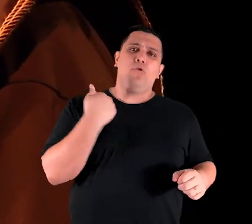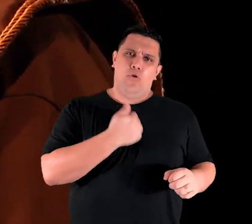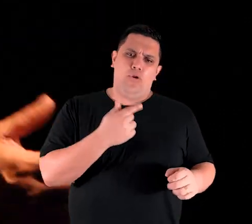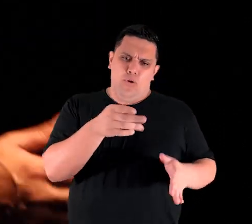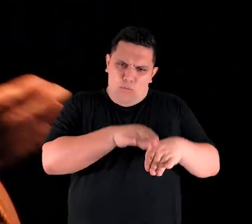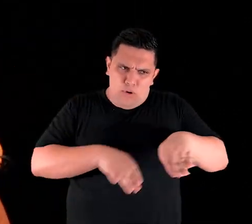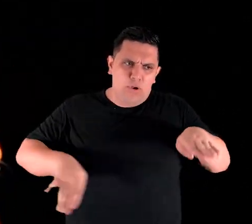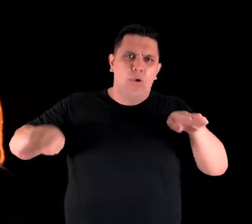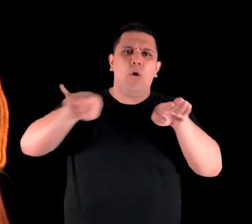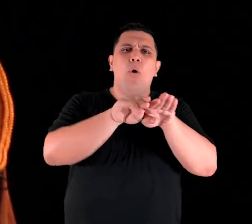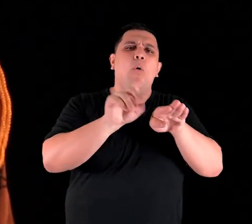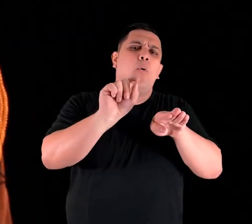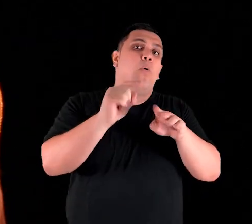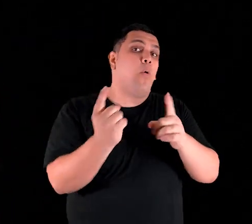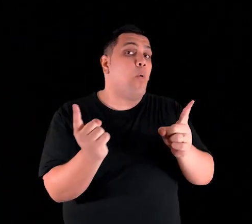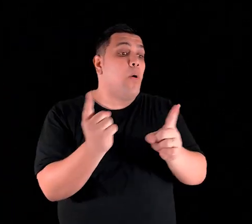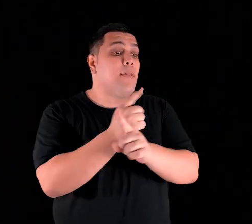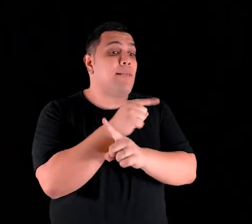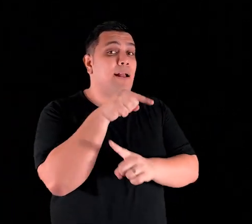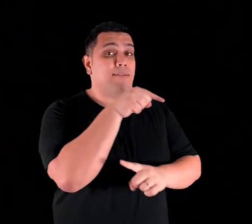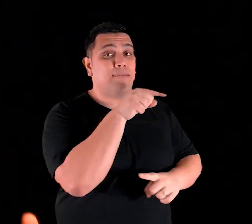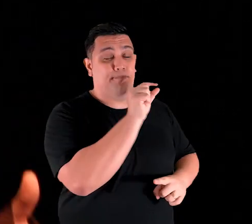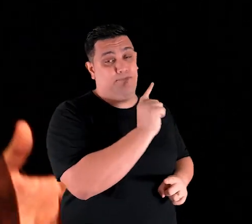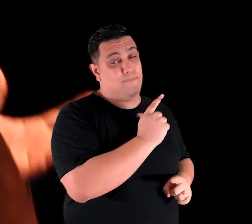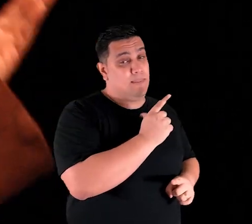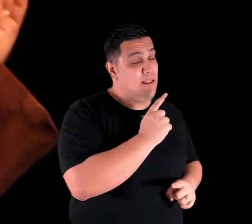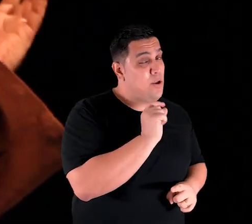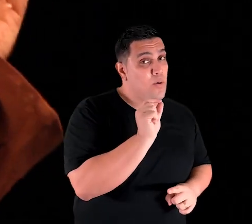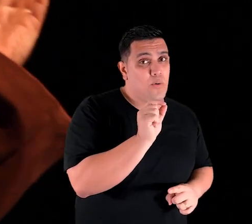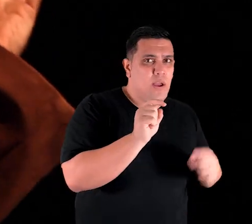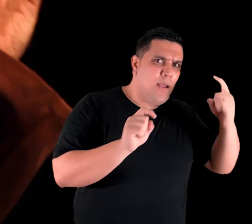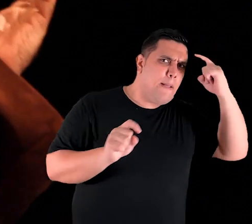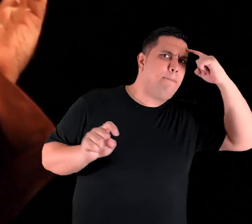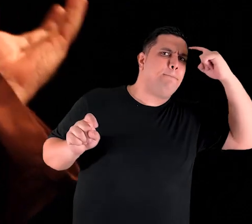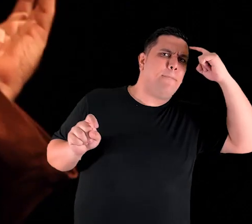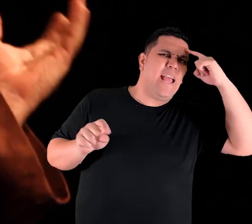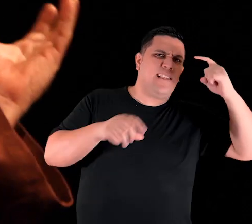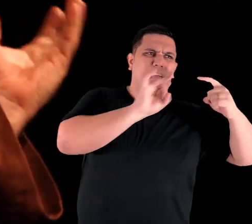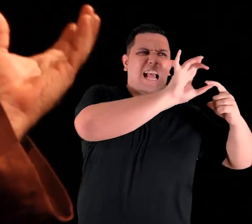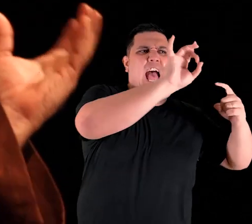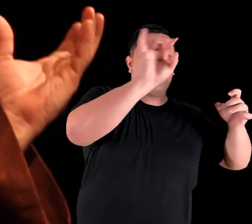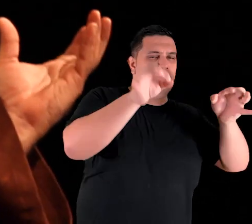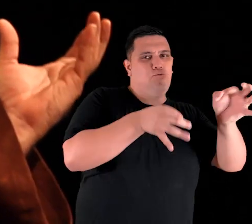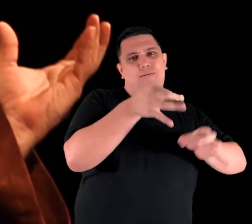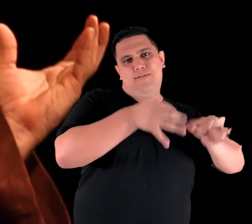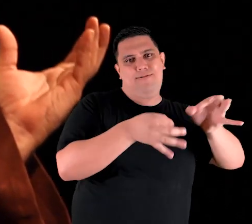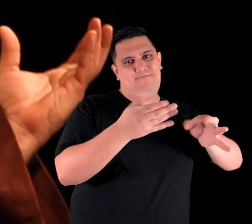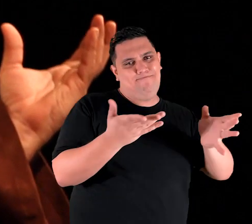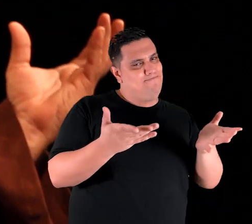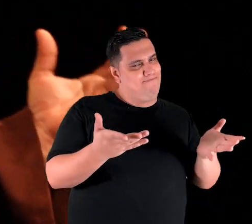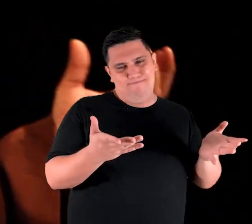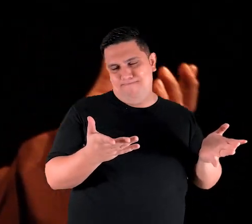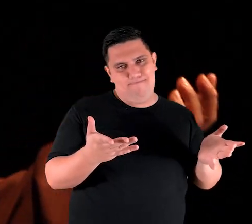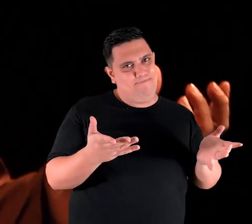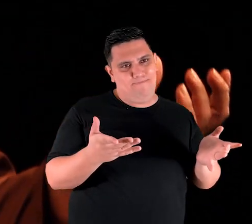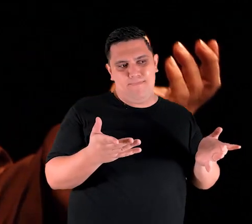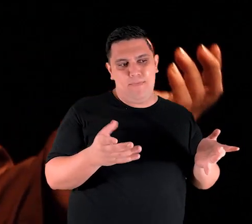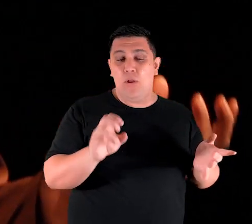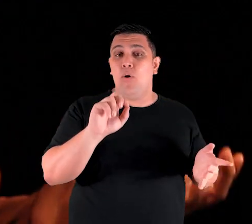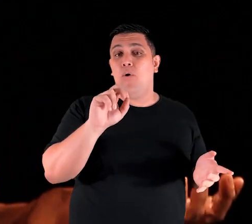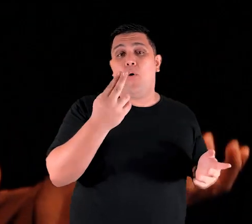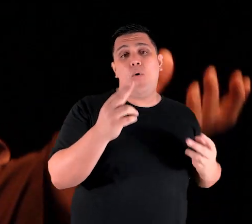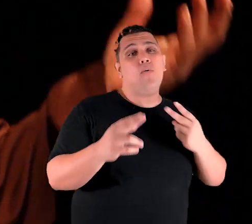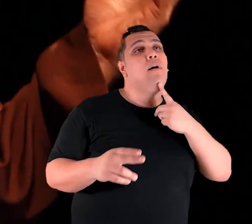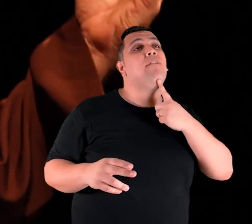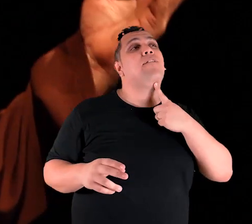restabelecidos. Ao oposto disso, existe o que pensa a cabeça de cada juiz ou a vontade